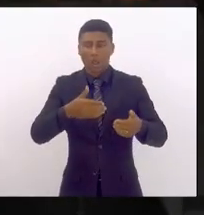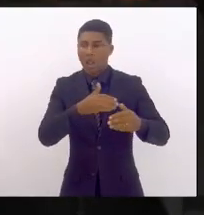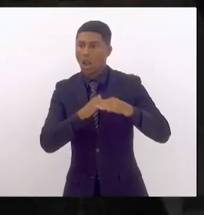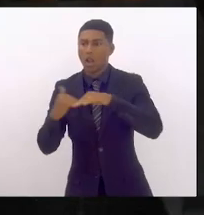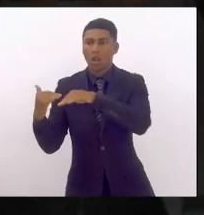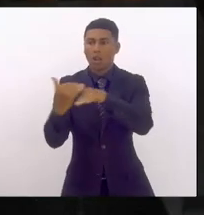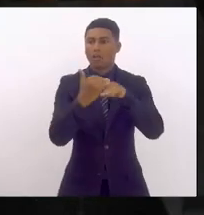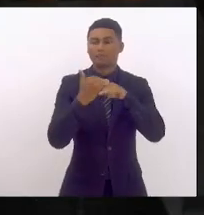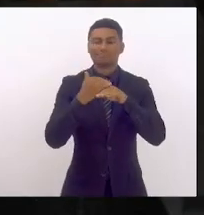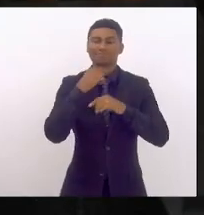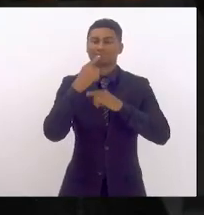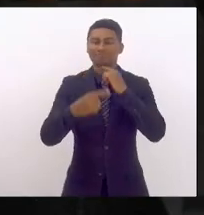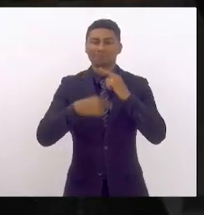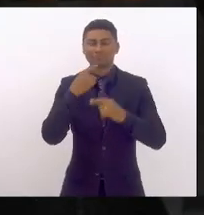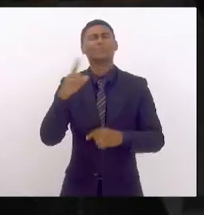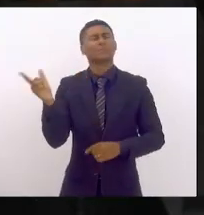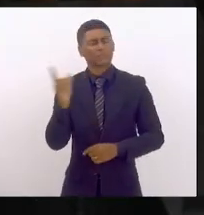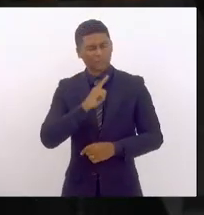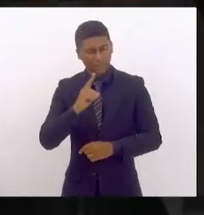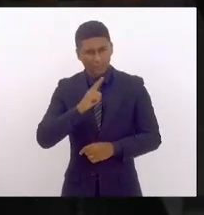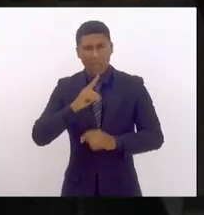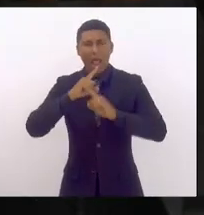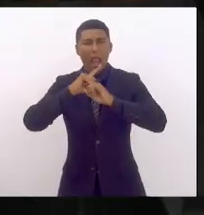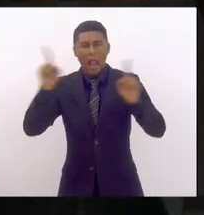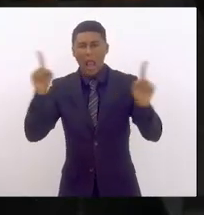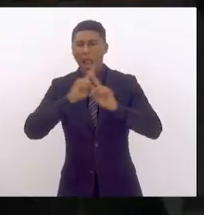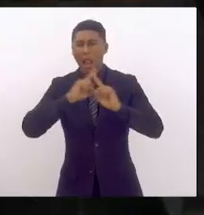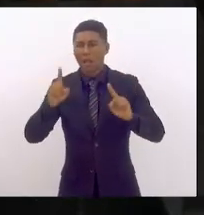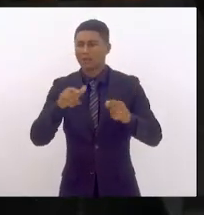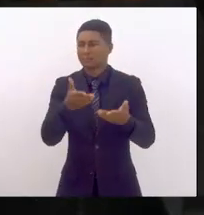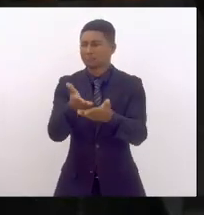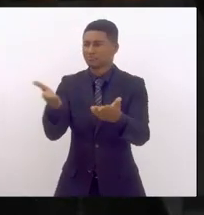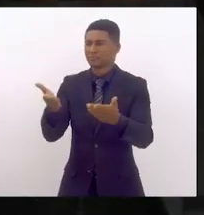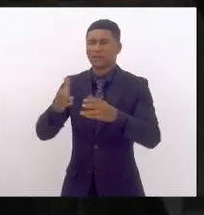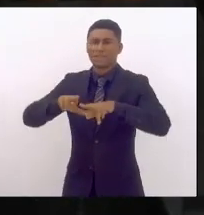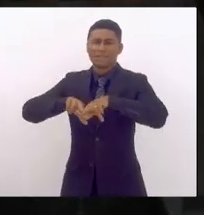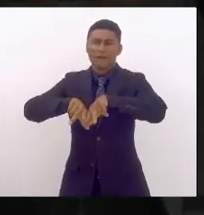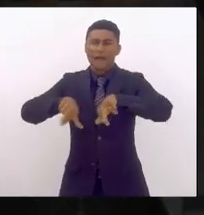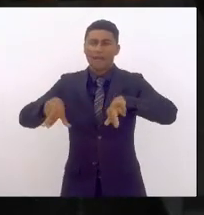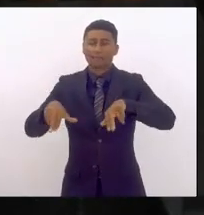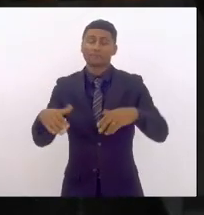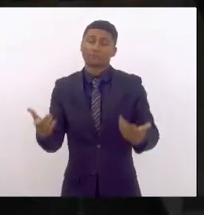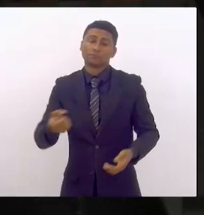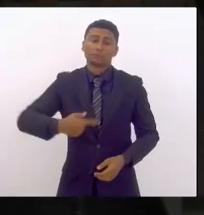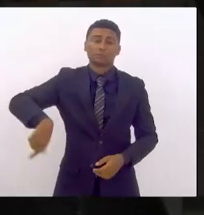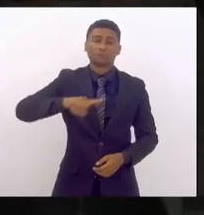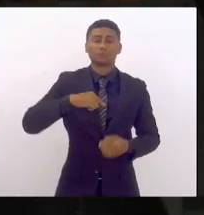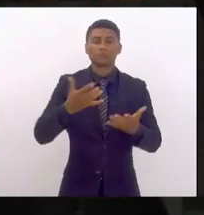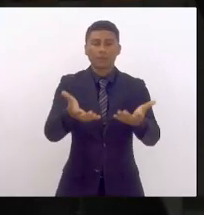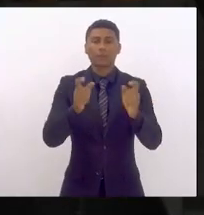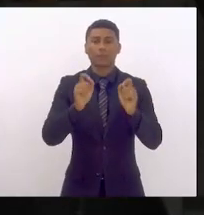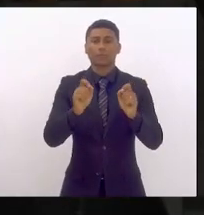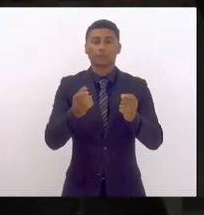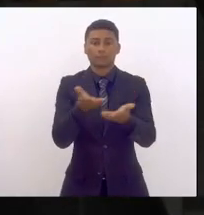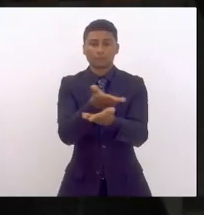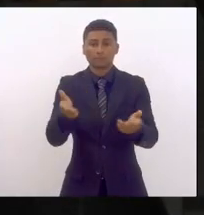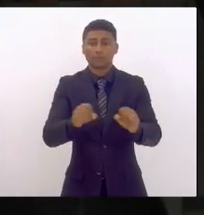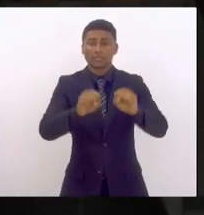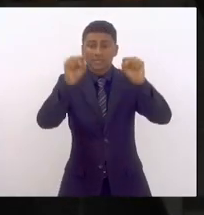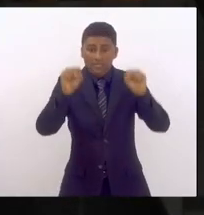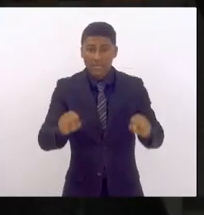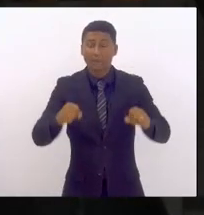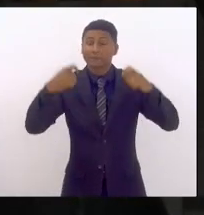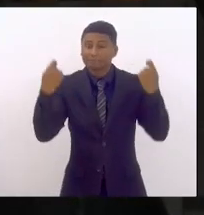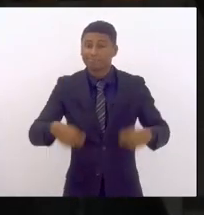são inúmeras então a gente quer que esses sistemas no fundo no fundo se falem